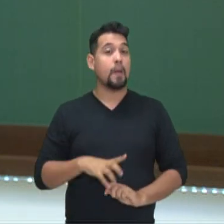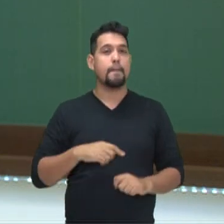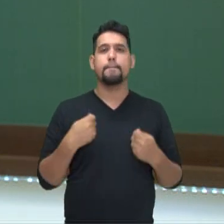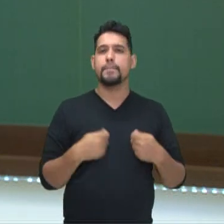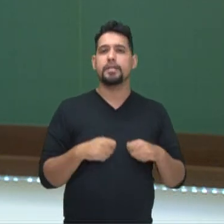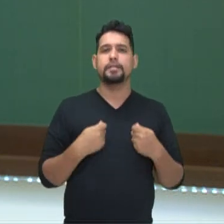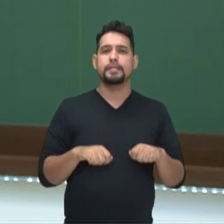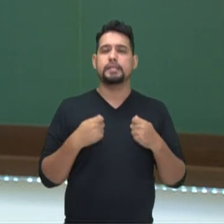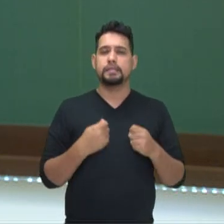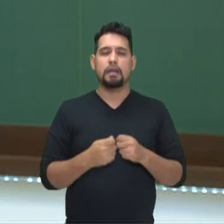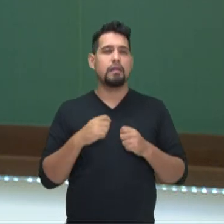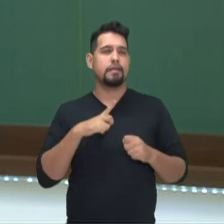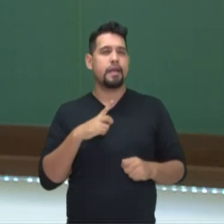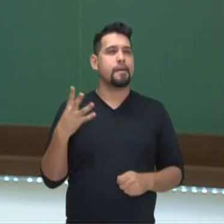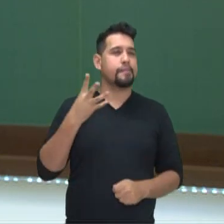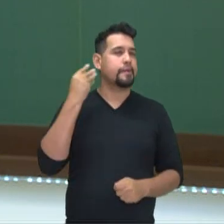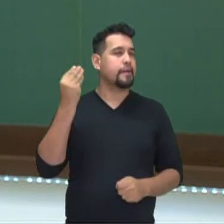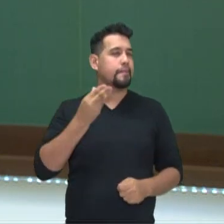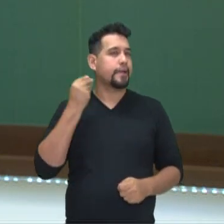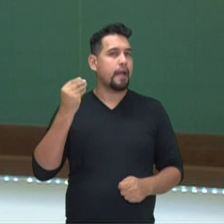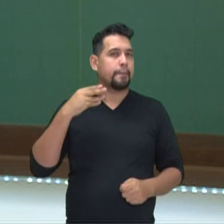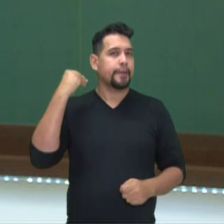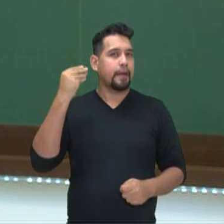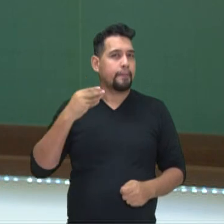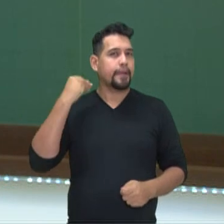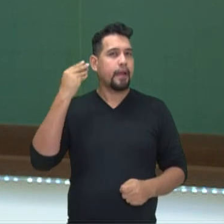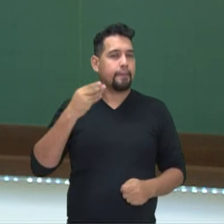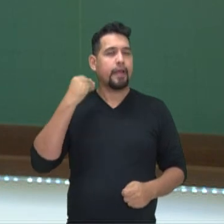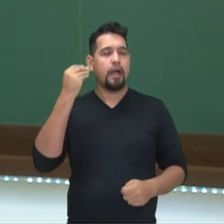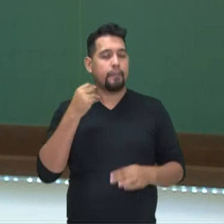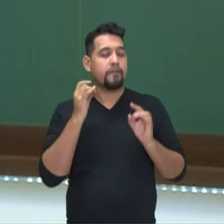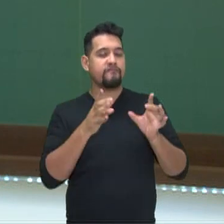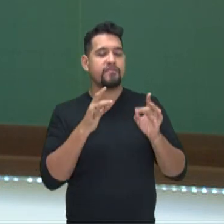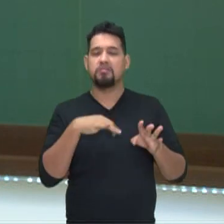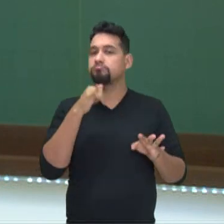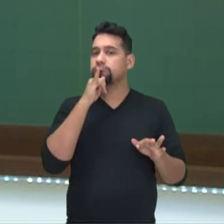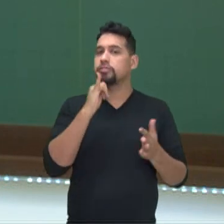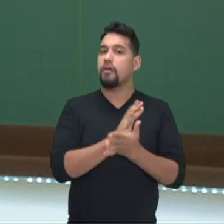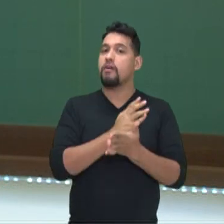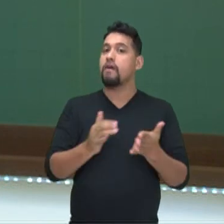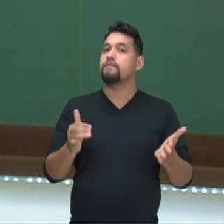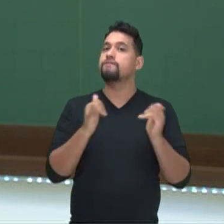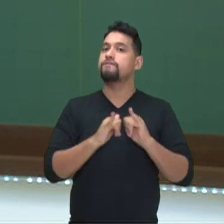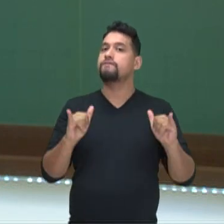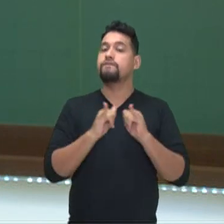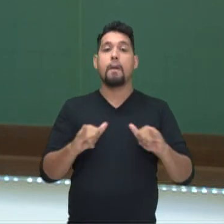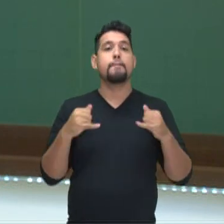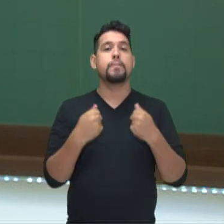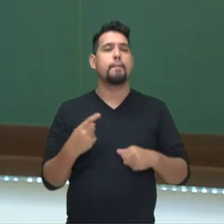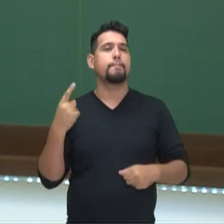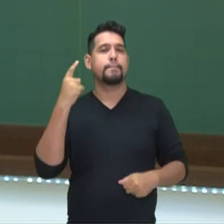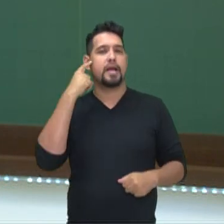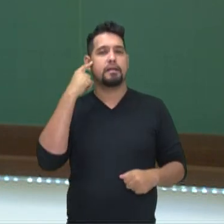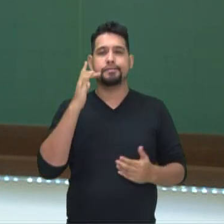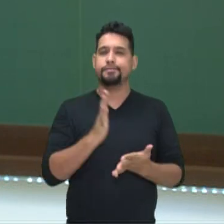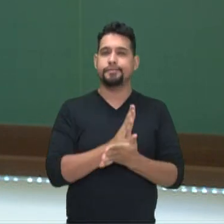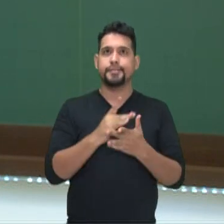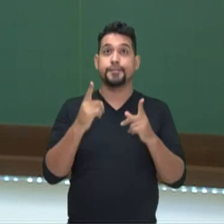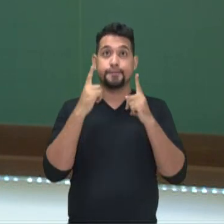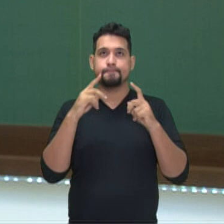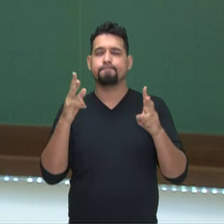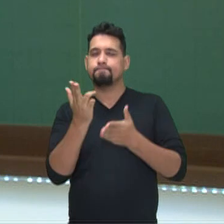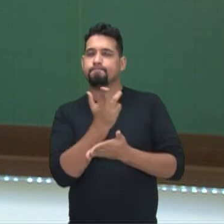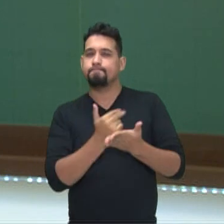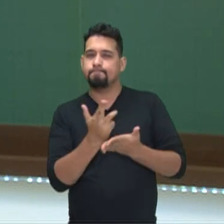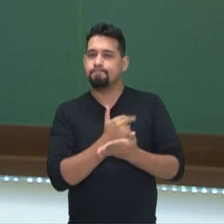ser persuasivo, eu tenho que selecionar, se eu estou falando de publicidade, eu tenho que pensar uma imagem ali, um